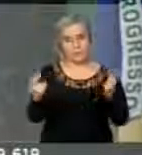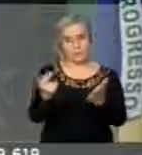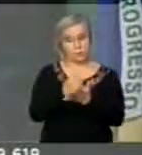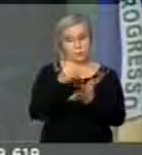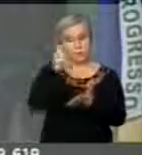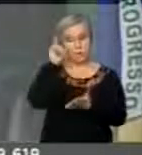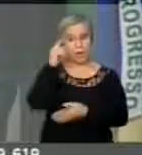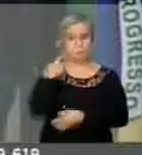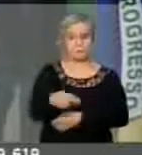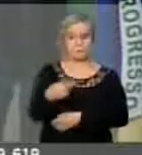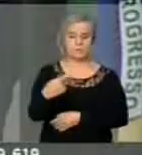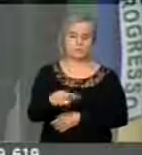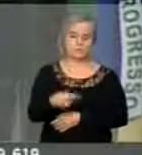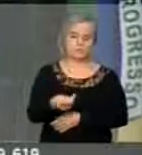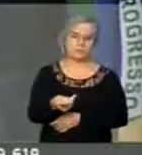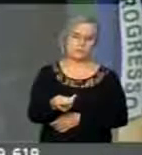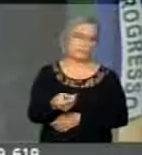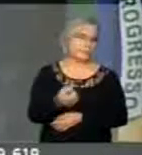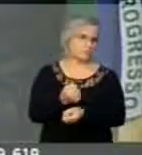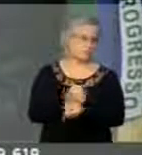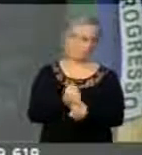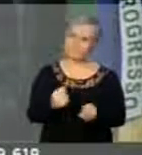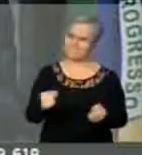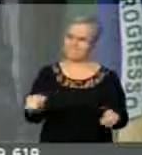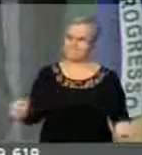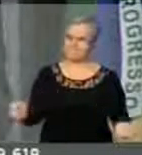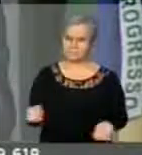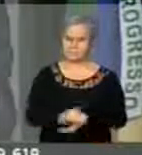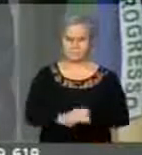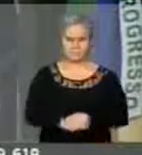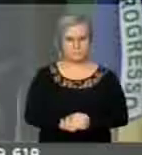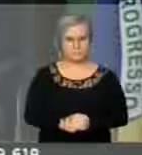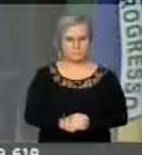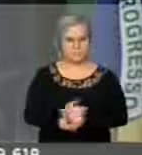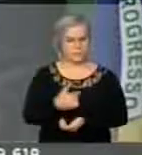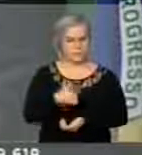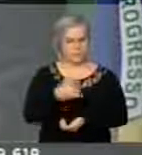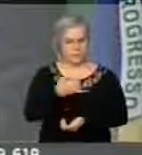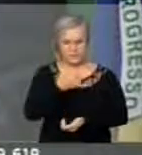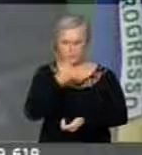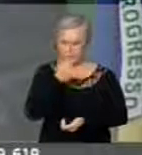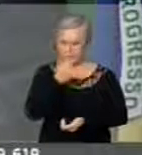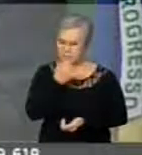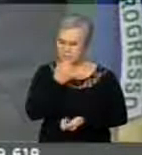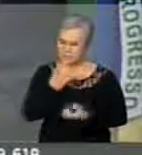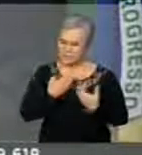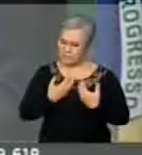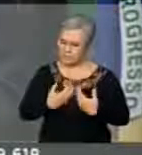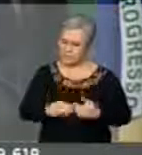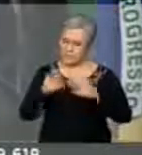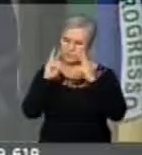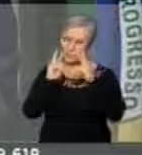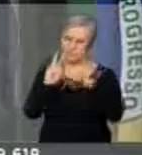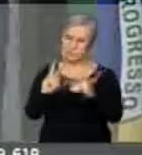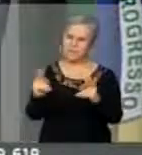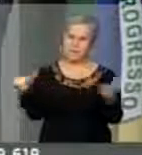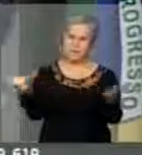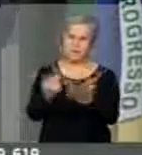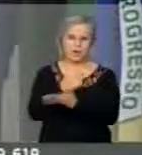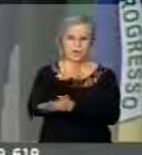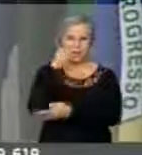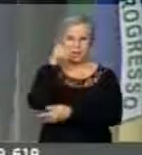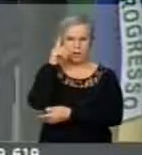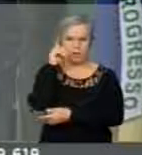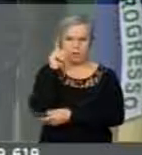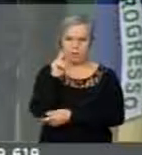aqui foi patético. Eu fiquei muito assim triste de ver aquela cena do